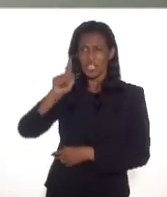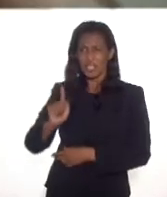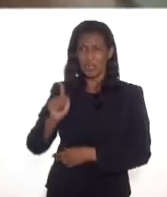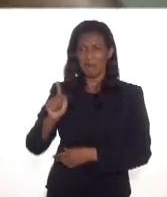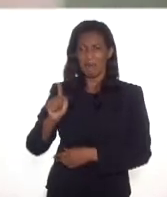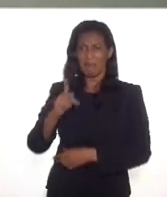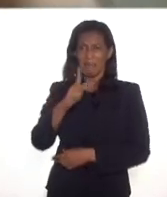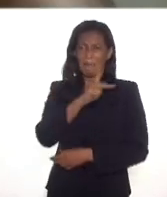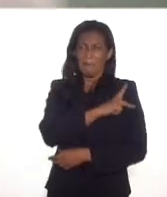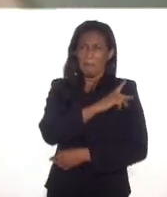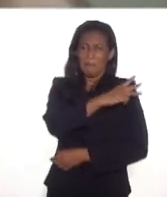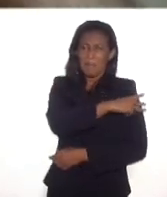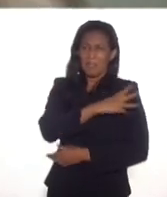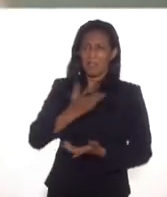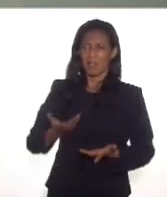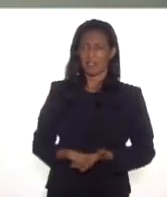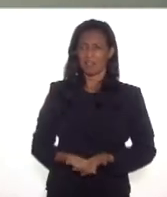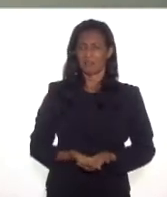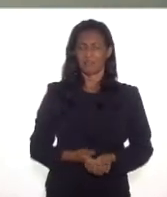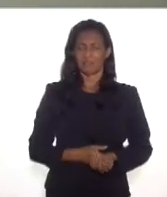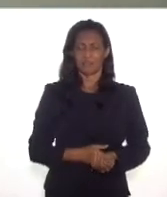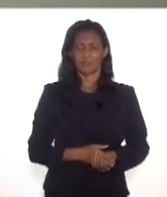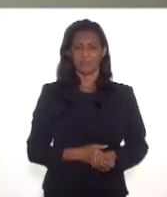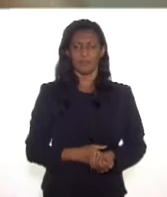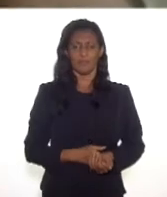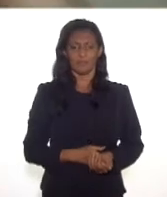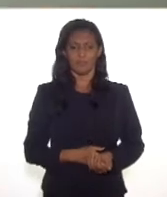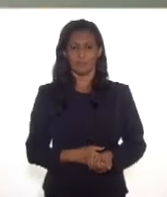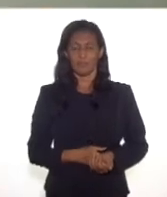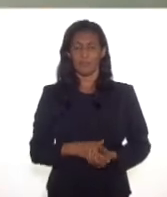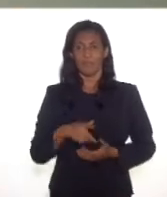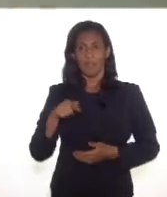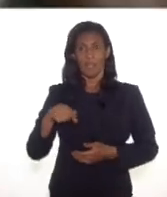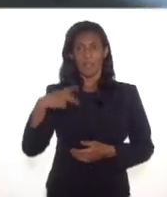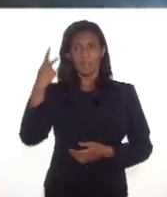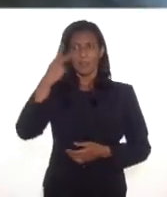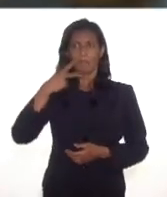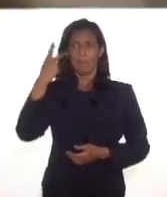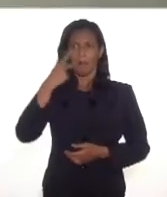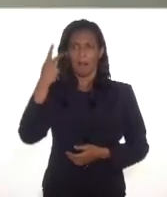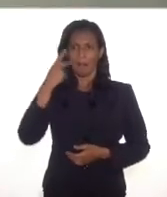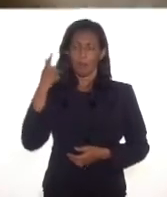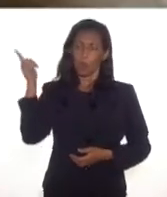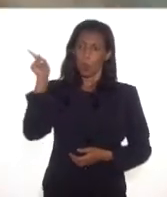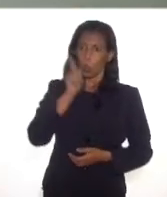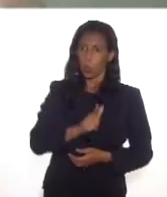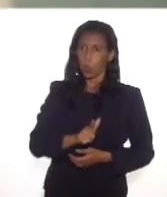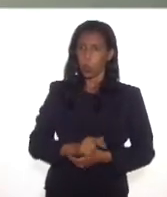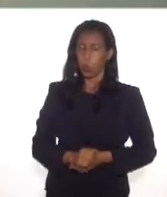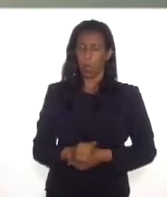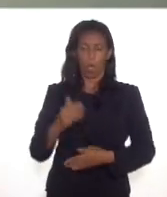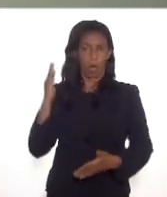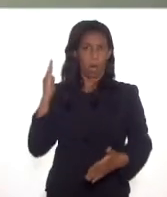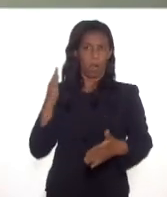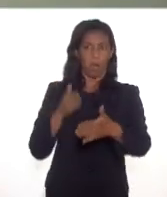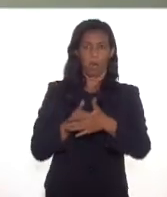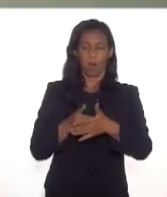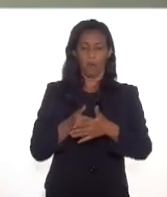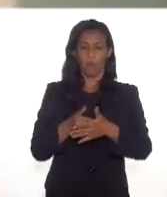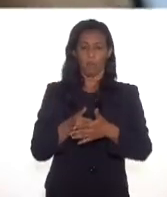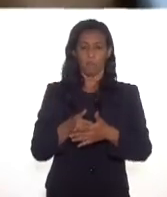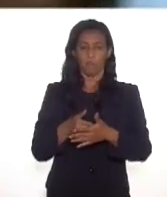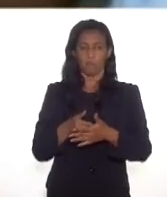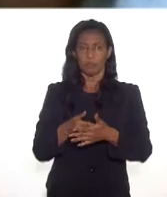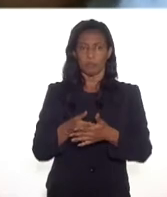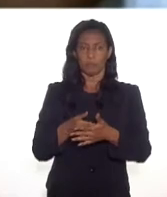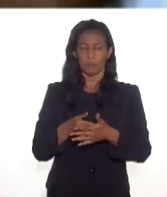PM na Evaristo da Veiga. Esse parlamento conseguiu impedir